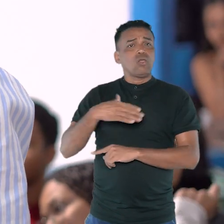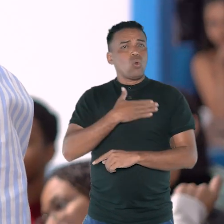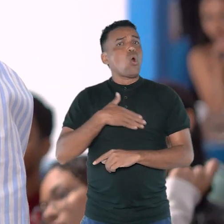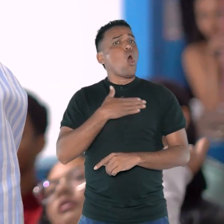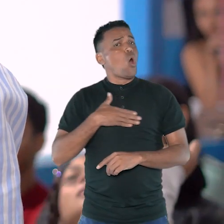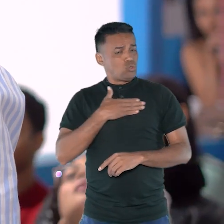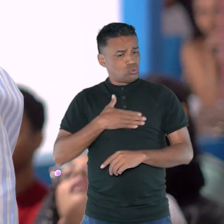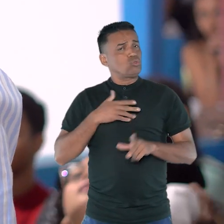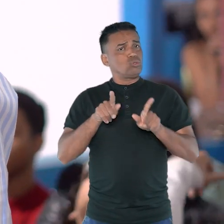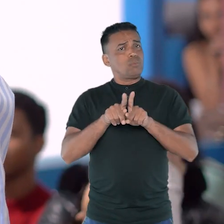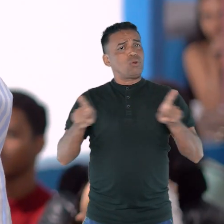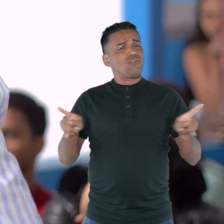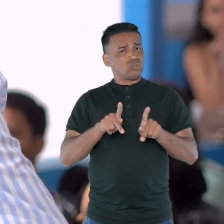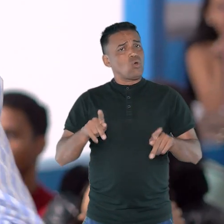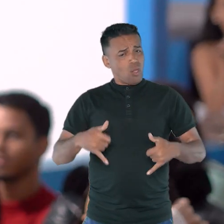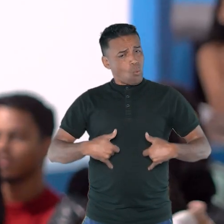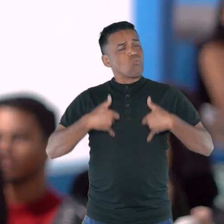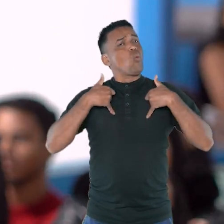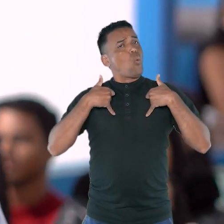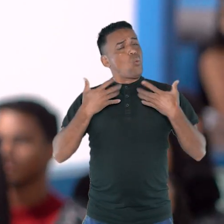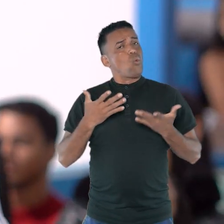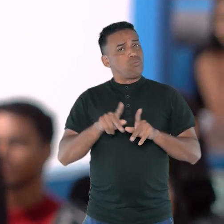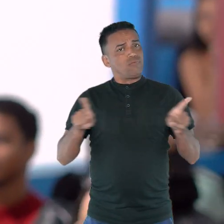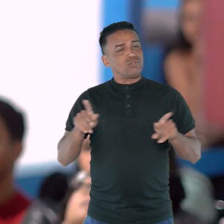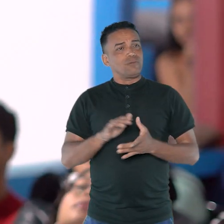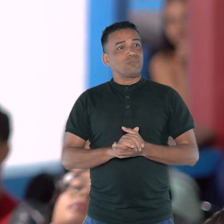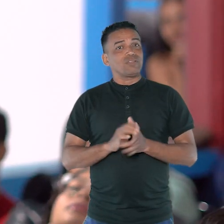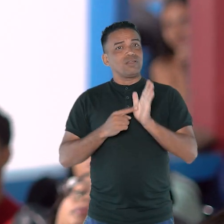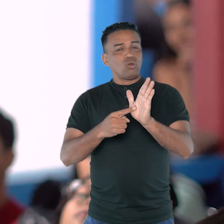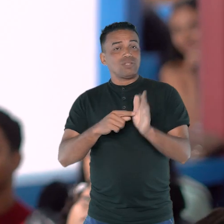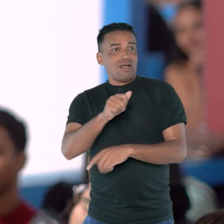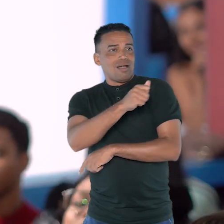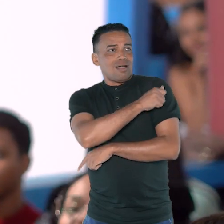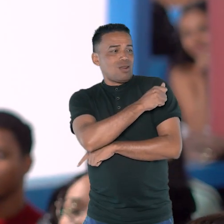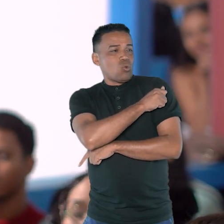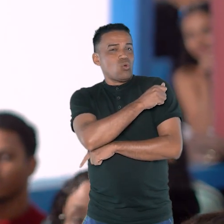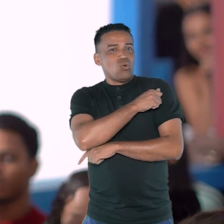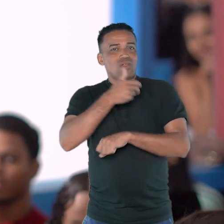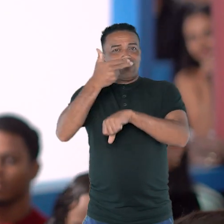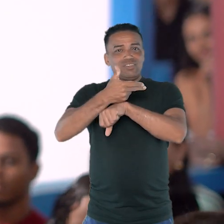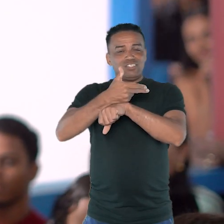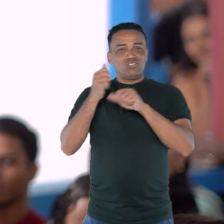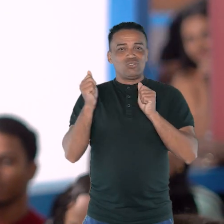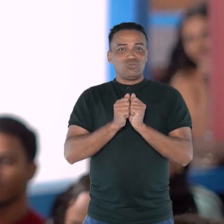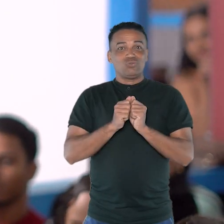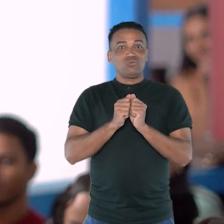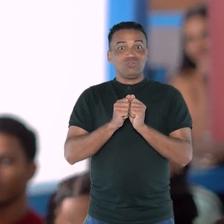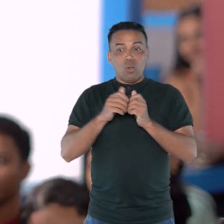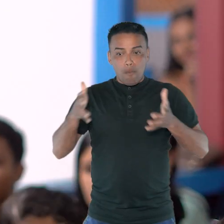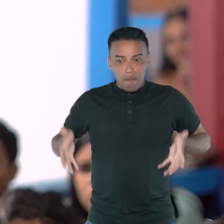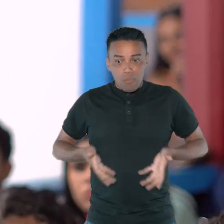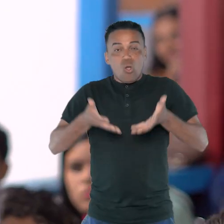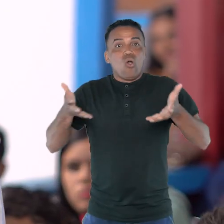de ser professora, eu tenho orgulho de ser professora. Queria te mostrar as alunas que estavam no vídeo comigo, que é quem move a literatura comigo